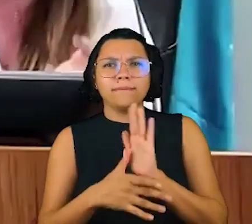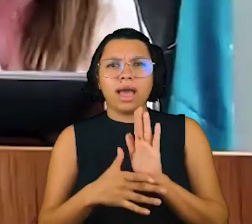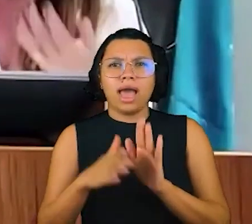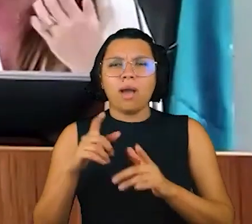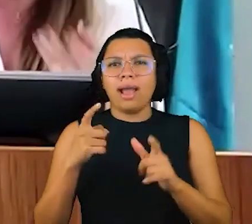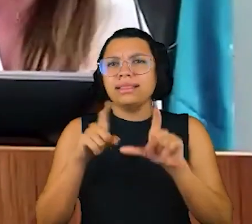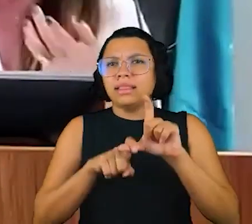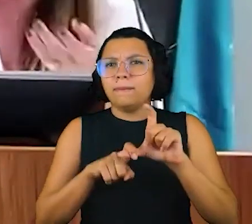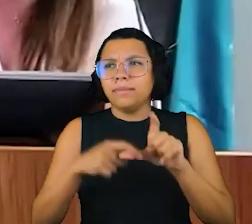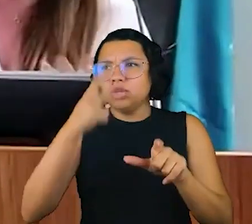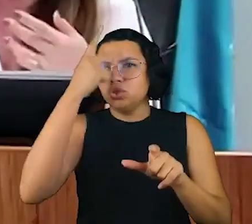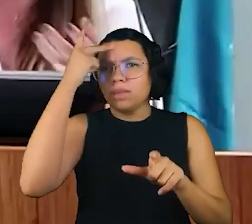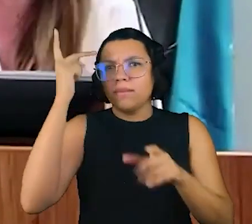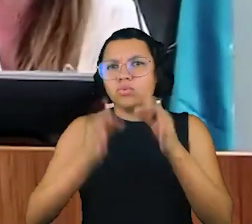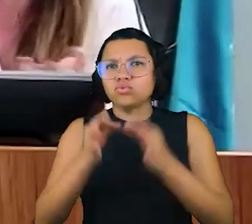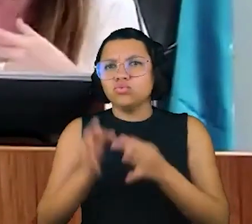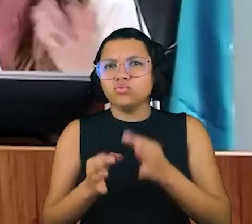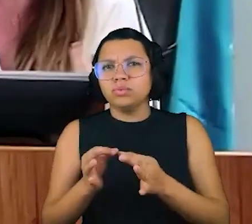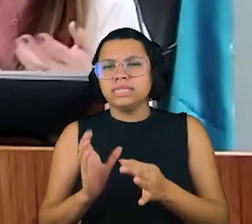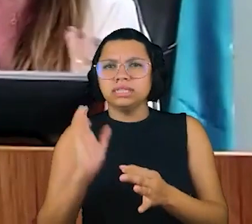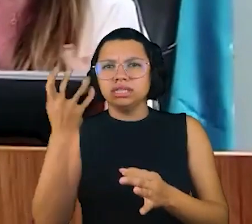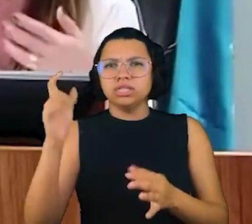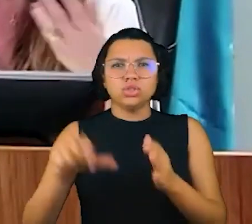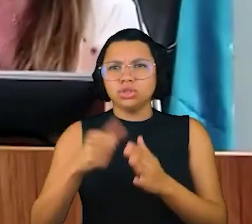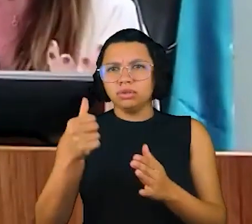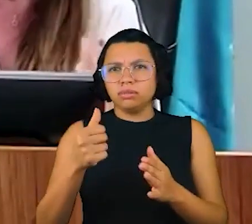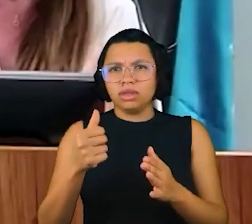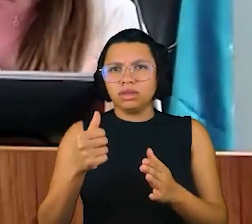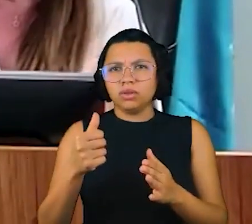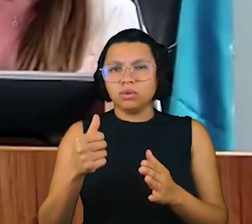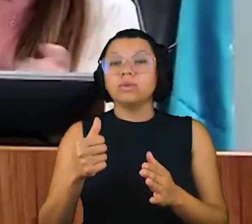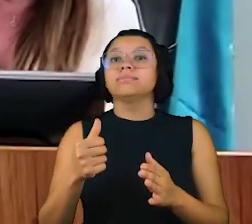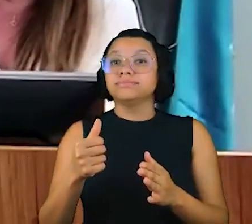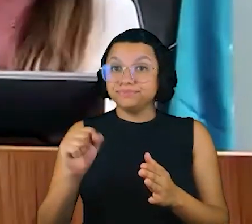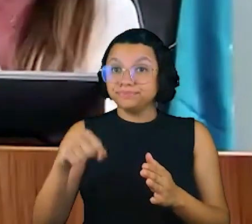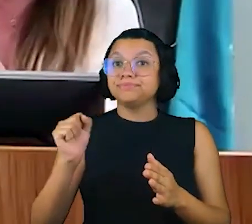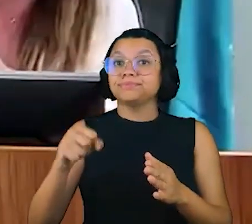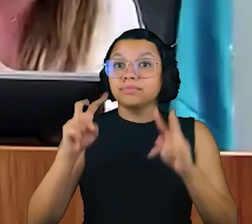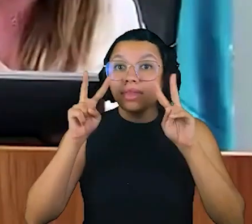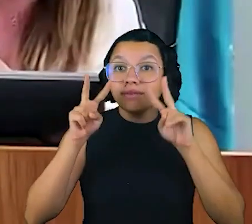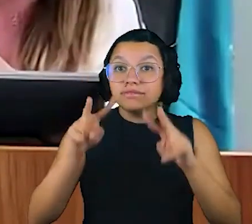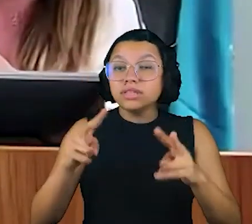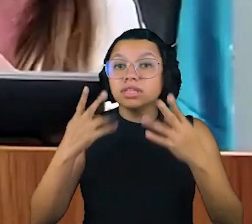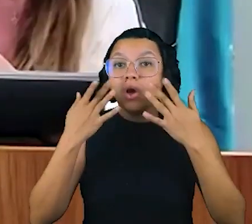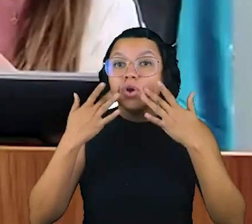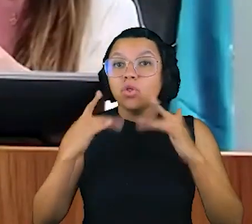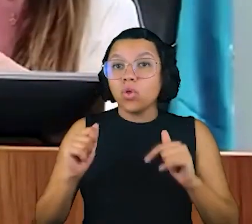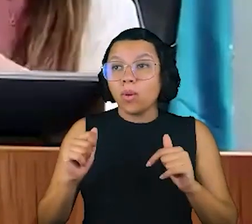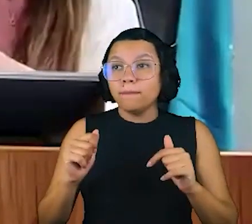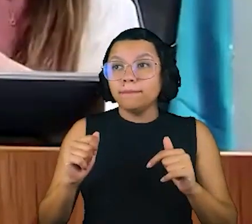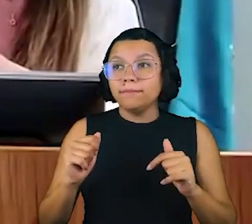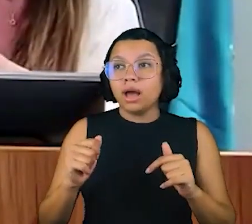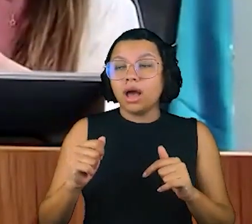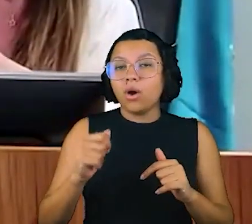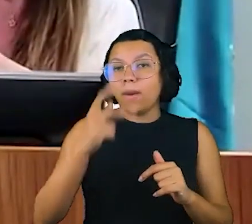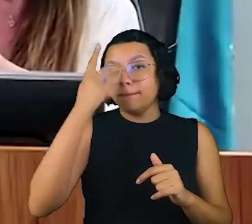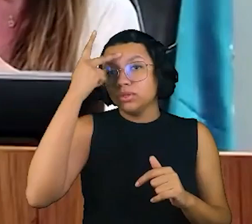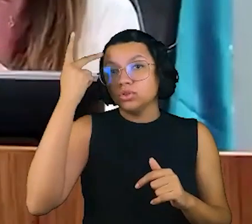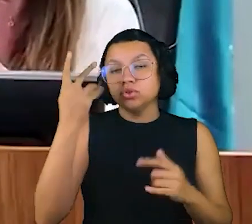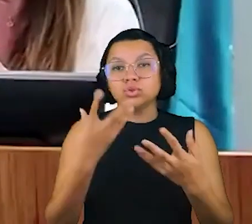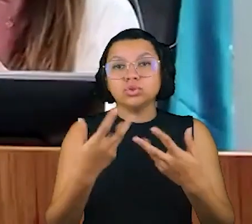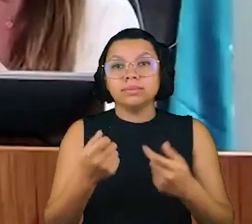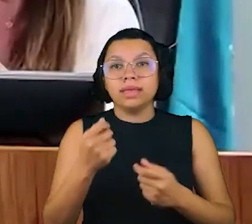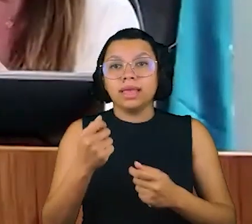e aí vai depender de quem decidir primeiro? O que vai acontecer? Exatamente, Renata. Na visão convencional, para aqueles que tomam